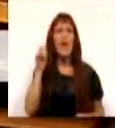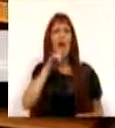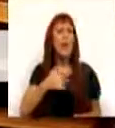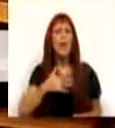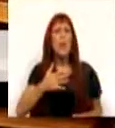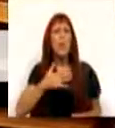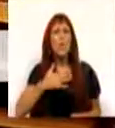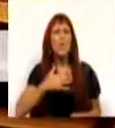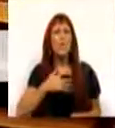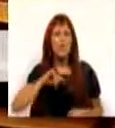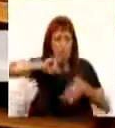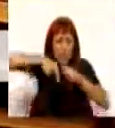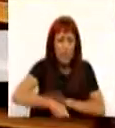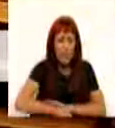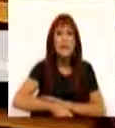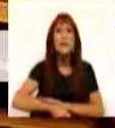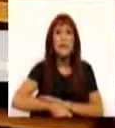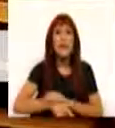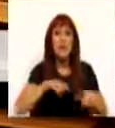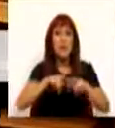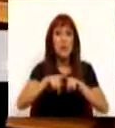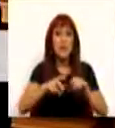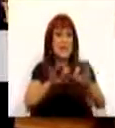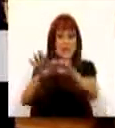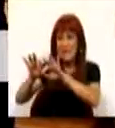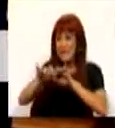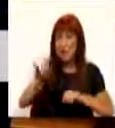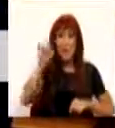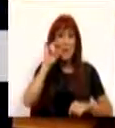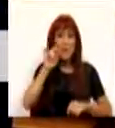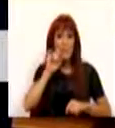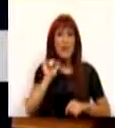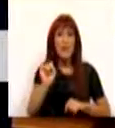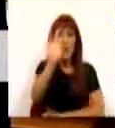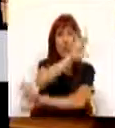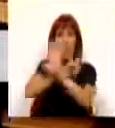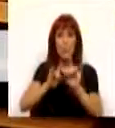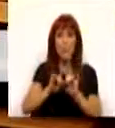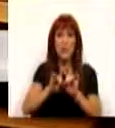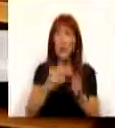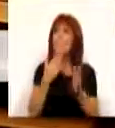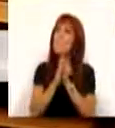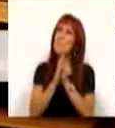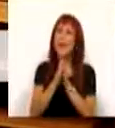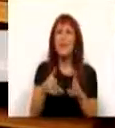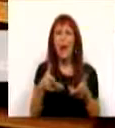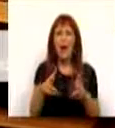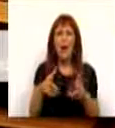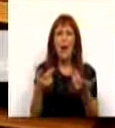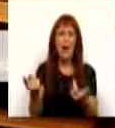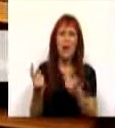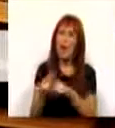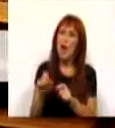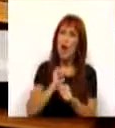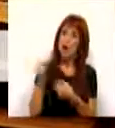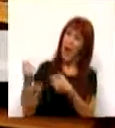quer o aprofundamento da política comum de segurança e defesa europeia apela tacitamente aos